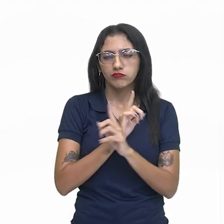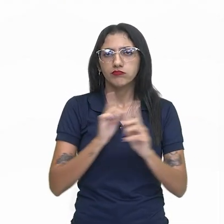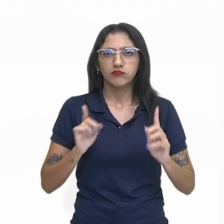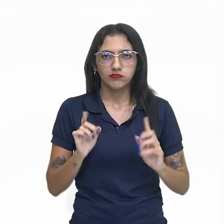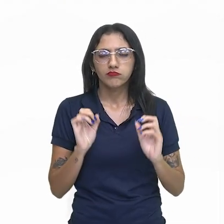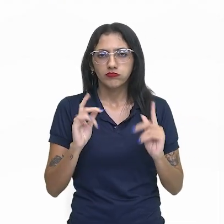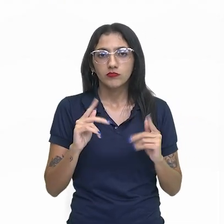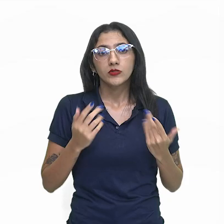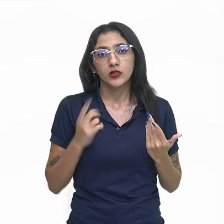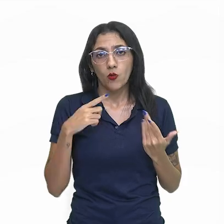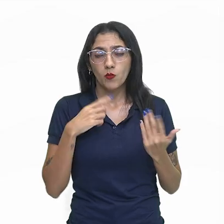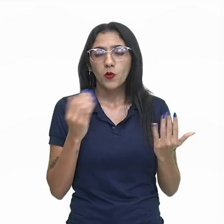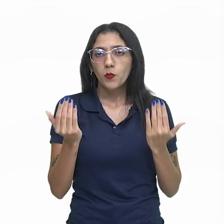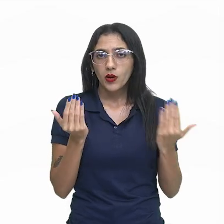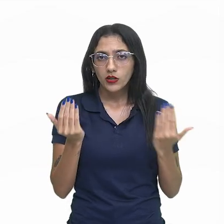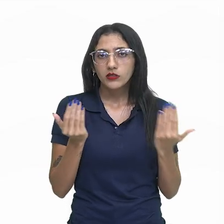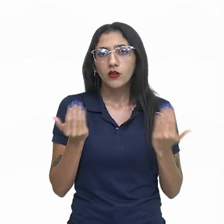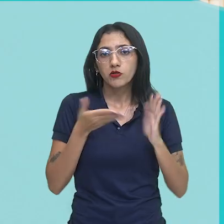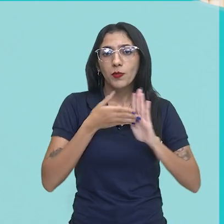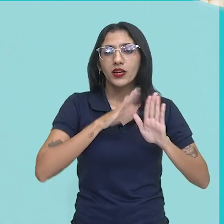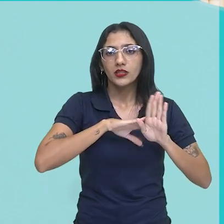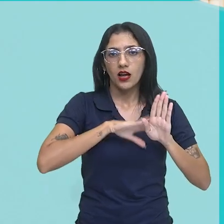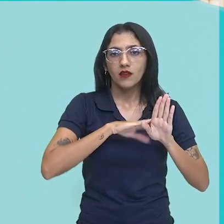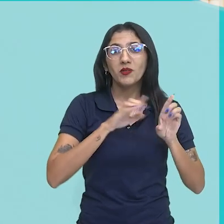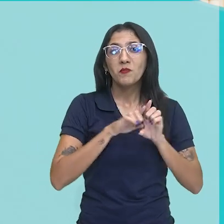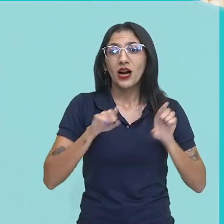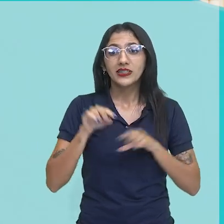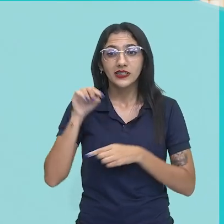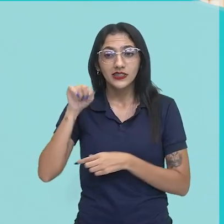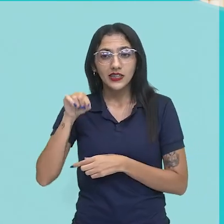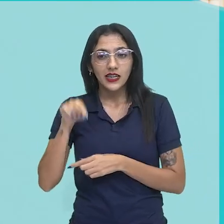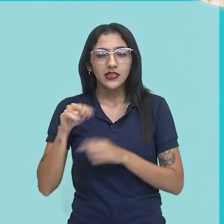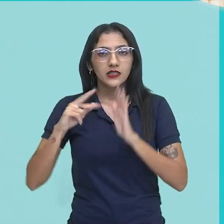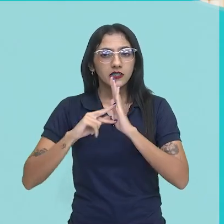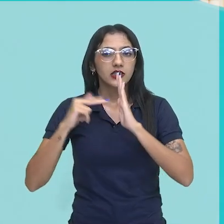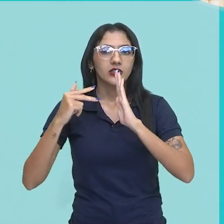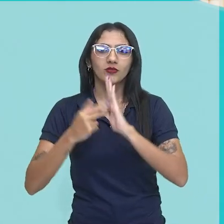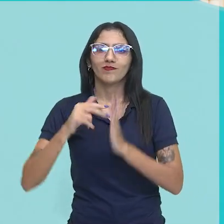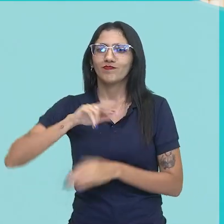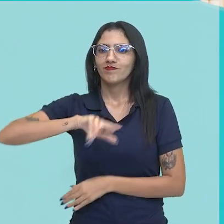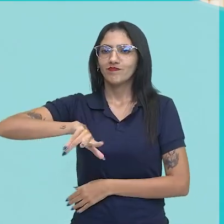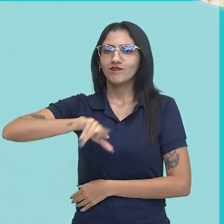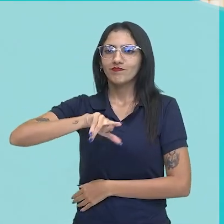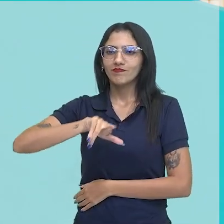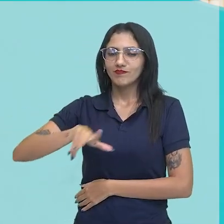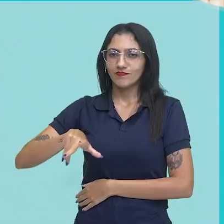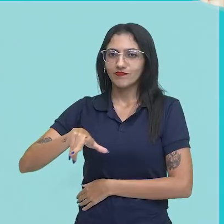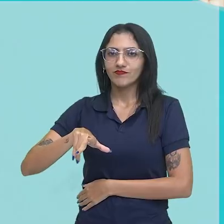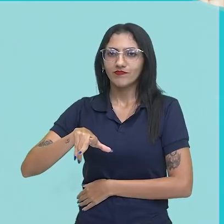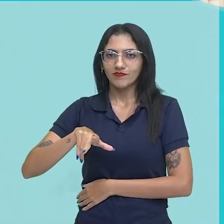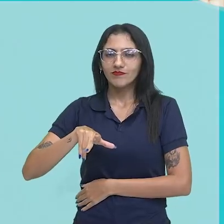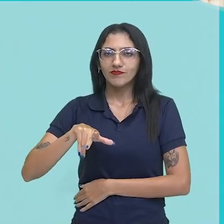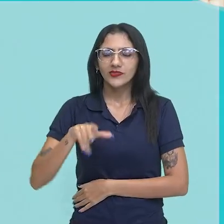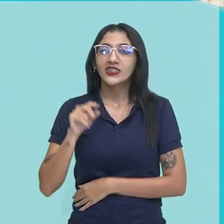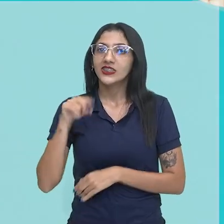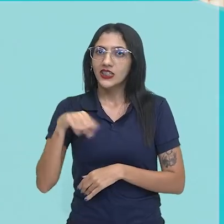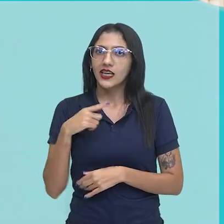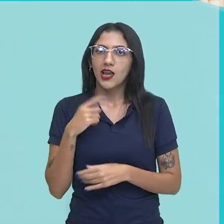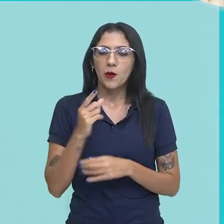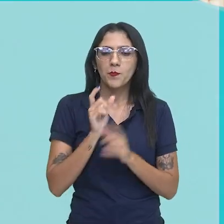vice-versa, né? Então, está sendo comparado. Mas na comparação, não. Na comparação, vem esses